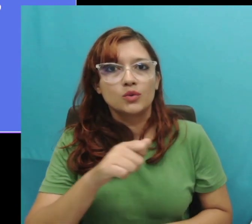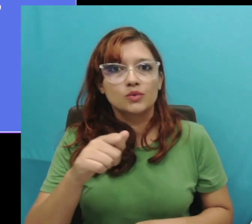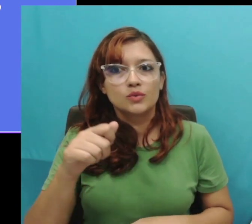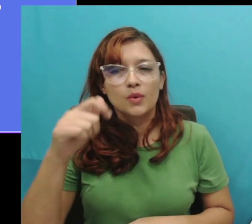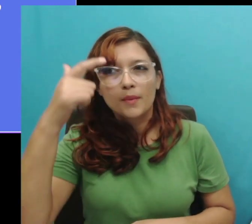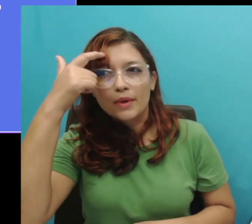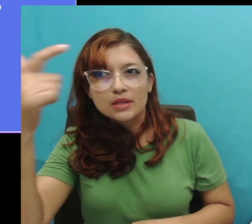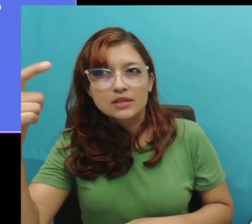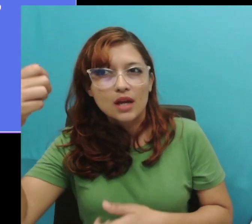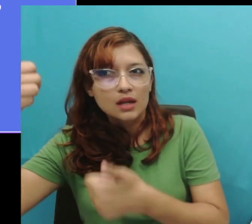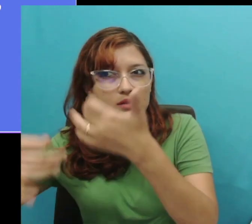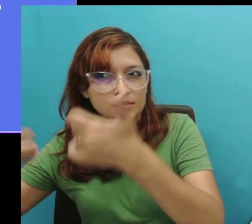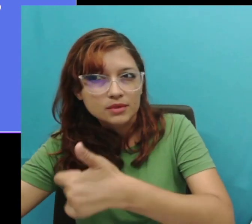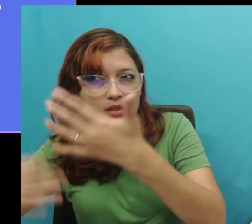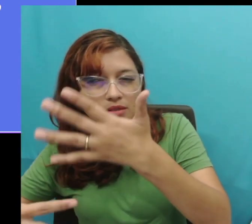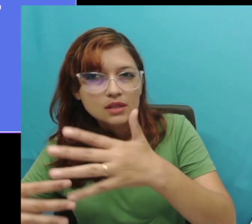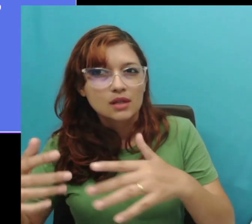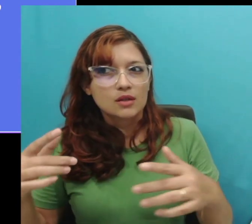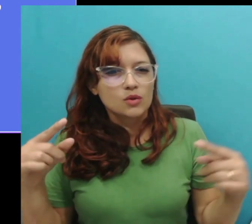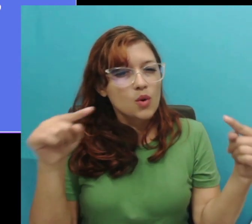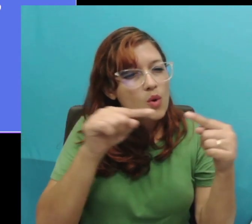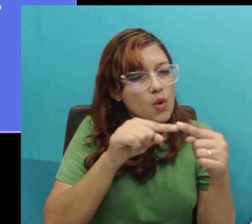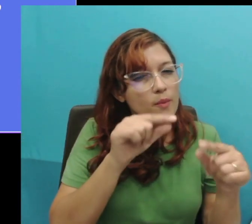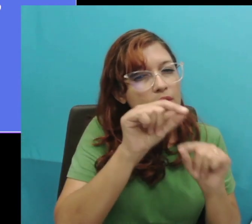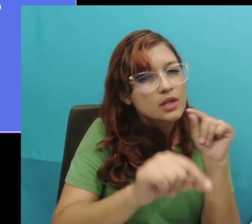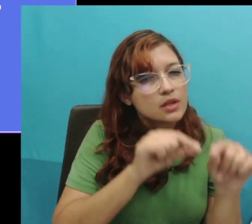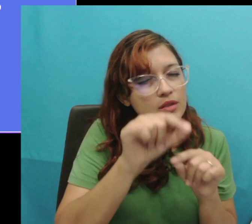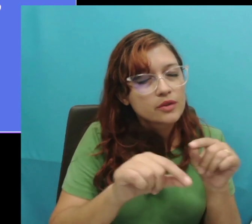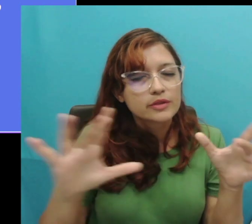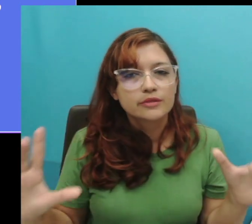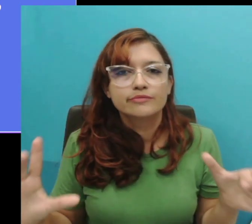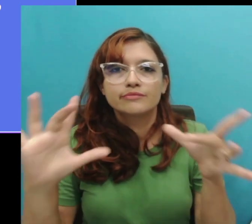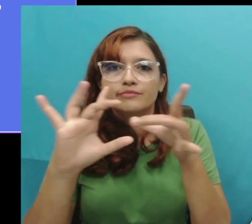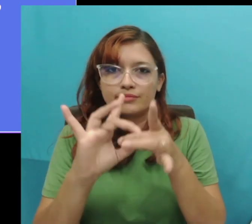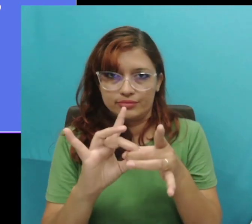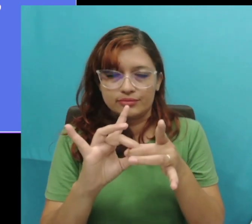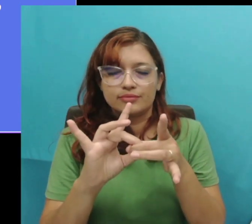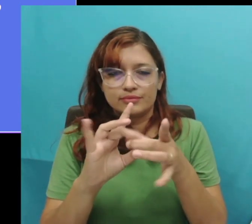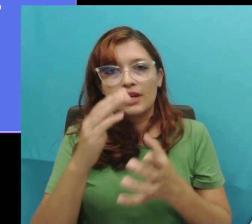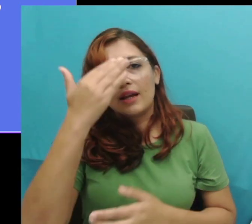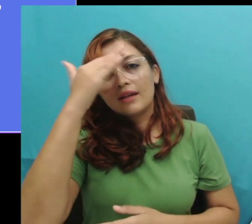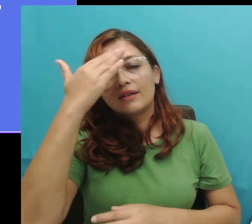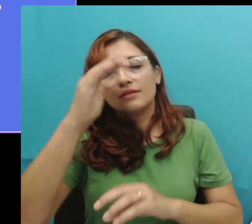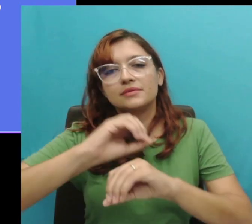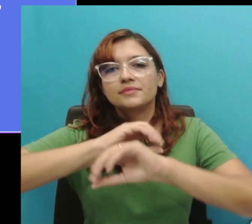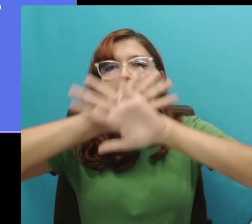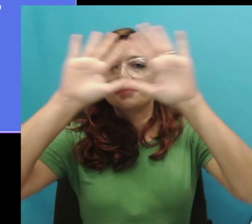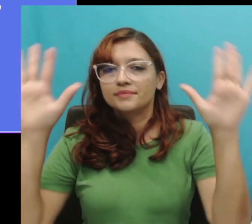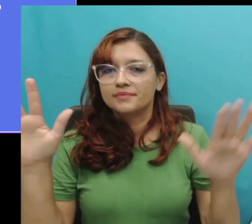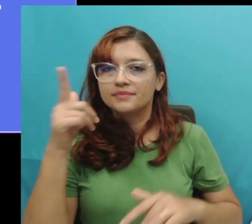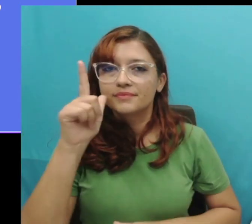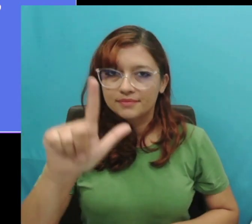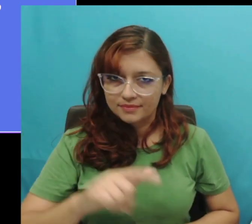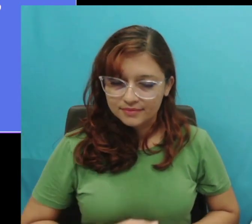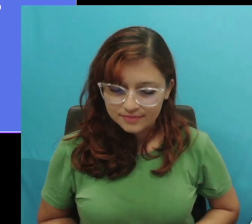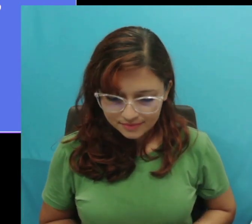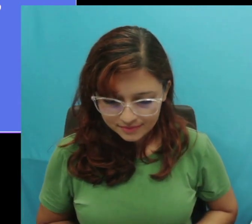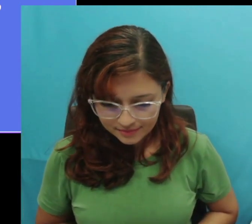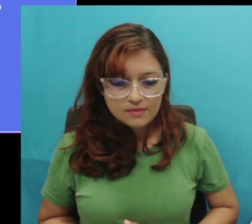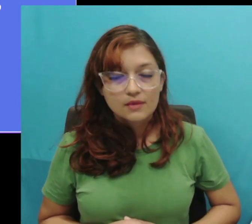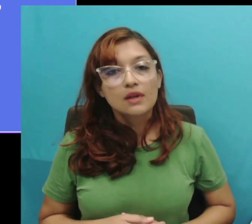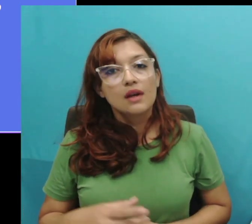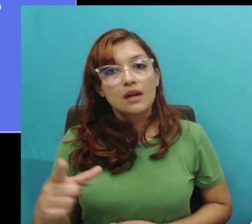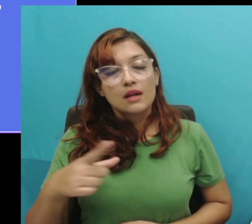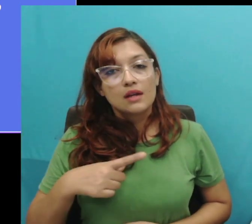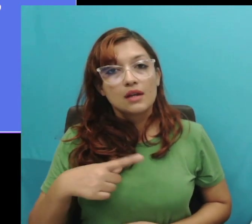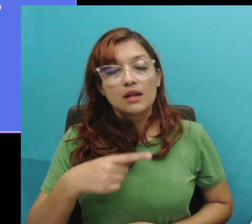E isso com certeza ajuda o aluno a relacionar a teoria e a prática,